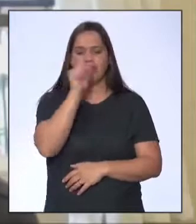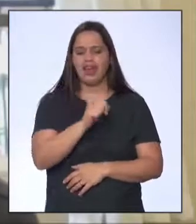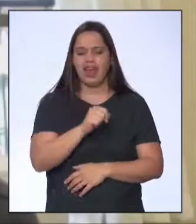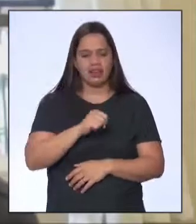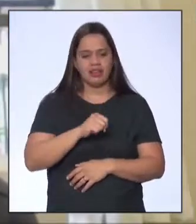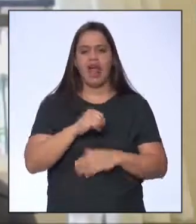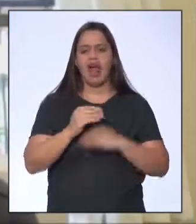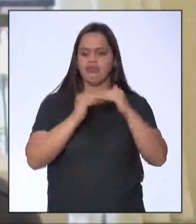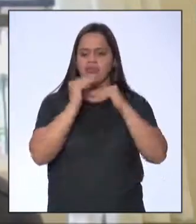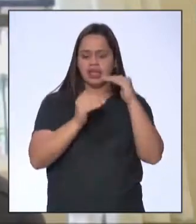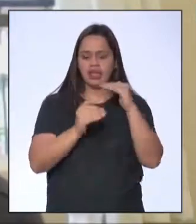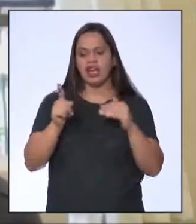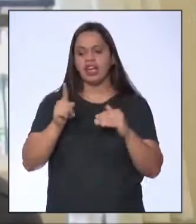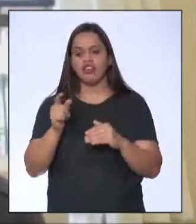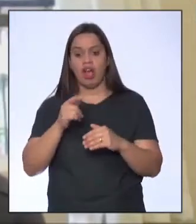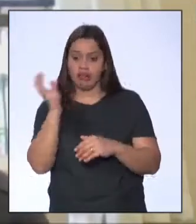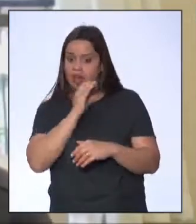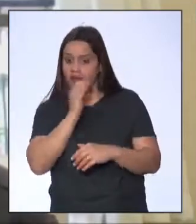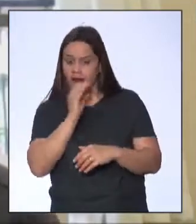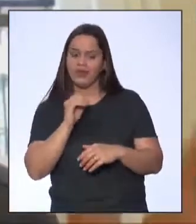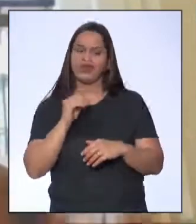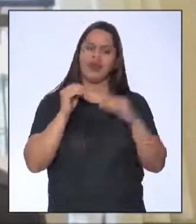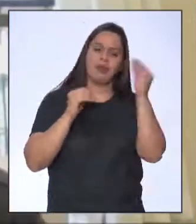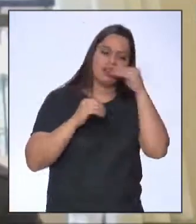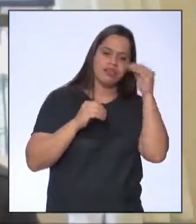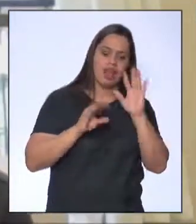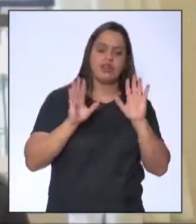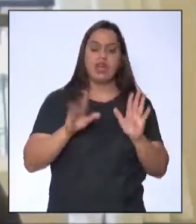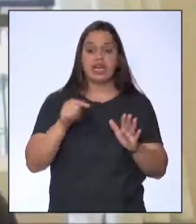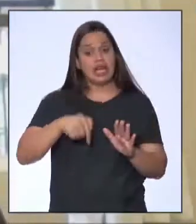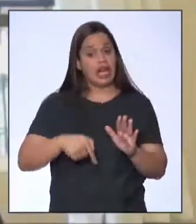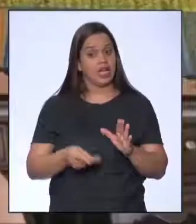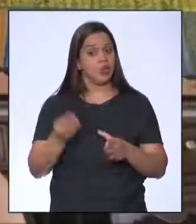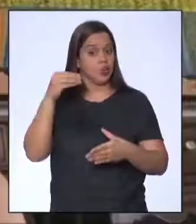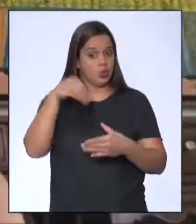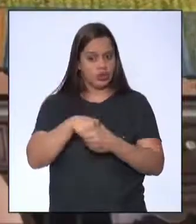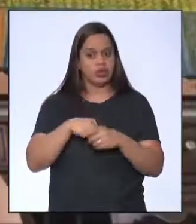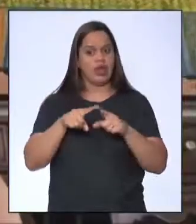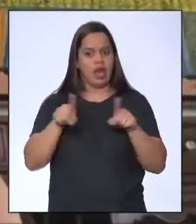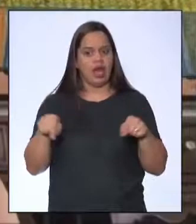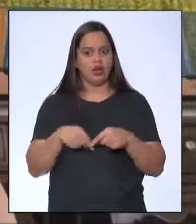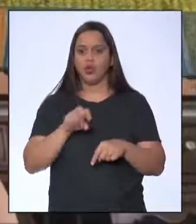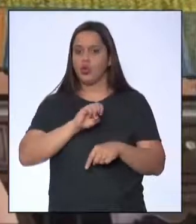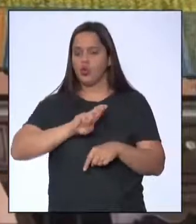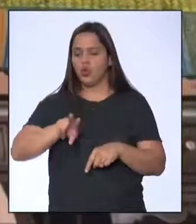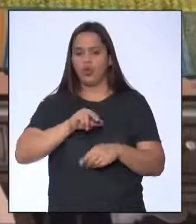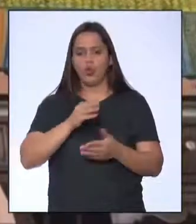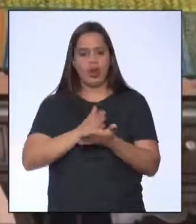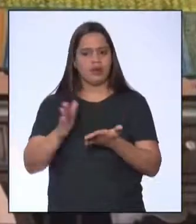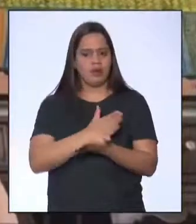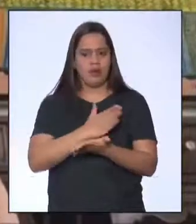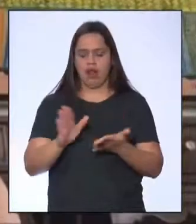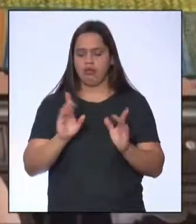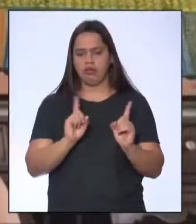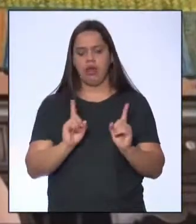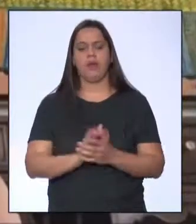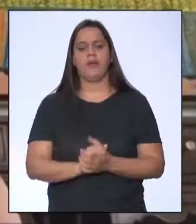que é legal. E o nivelamento é interno mesmo, viu, Raquel? Nada separado, não. Impossível. Não. E você falou uma coisa